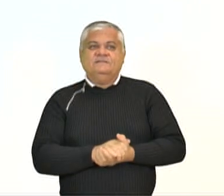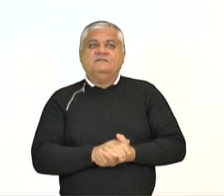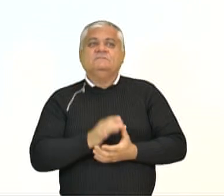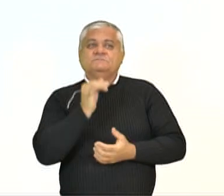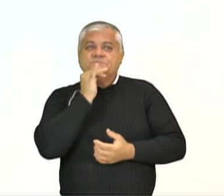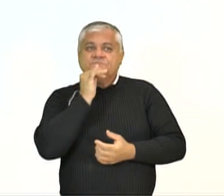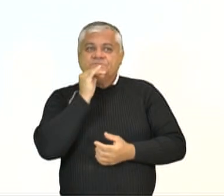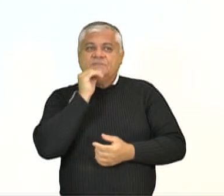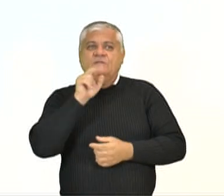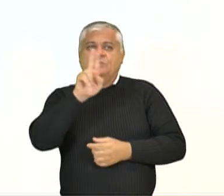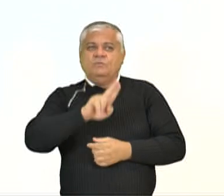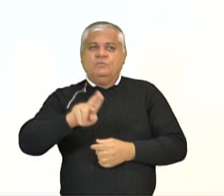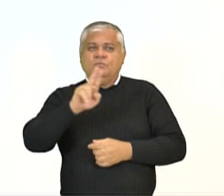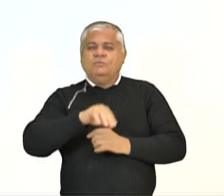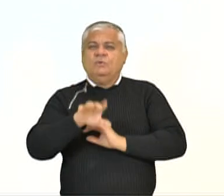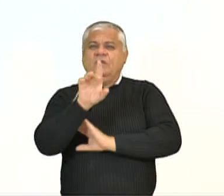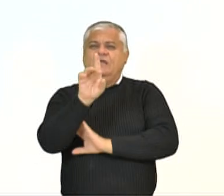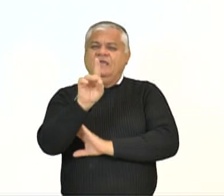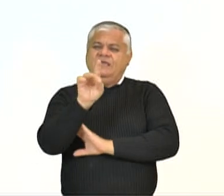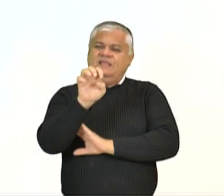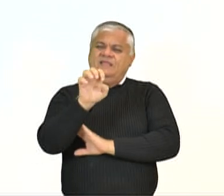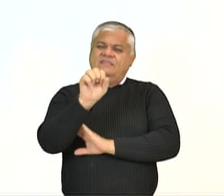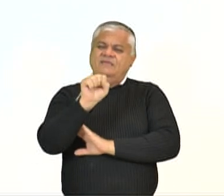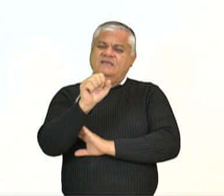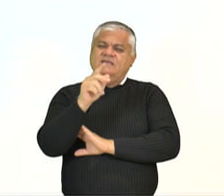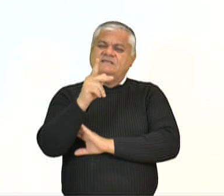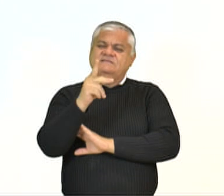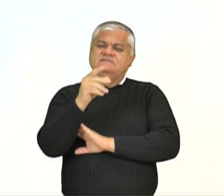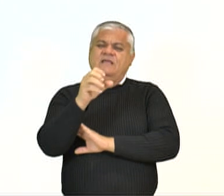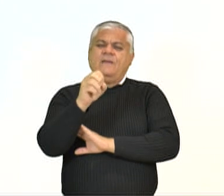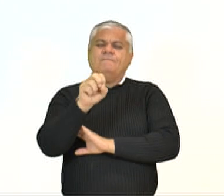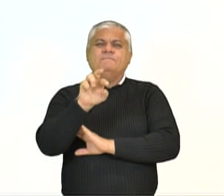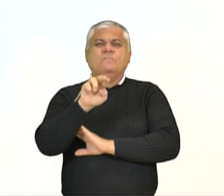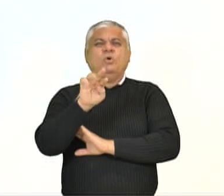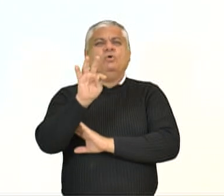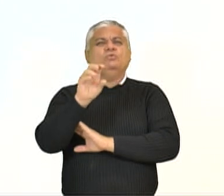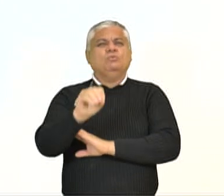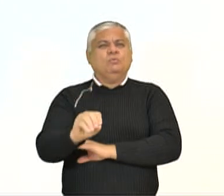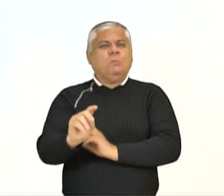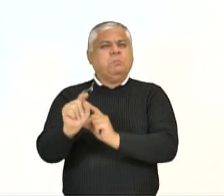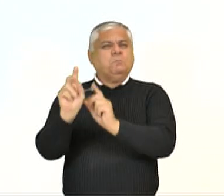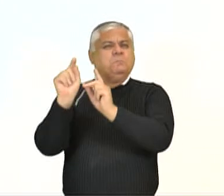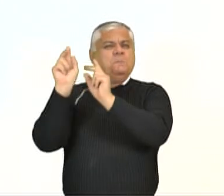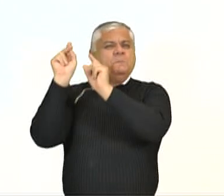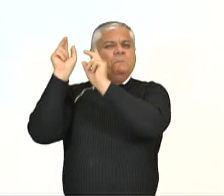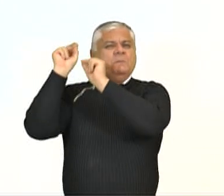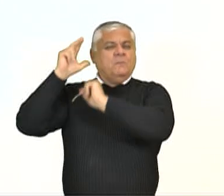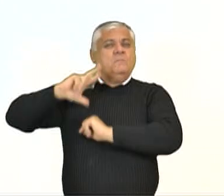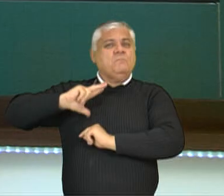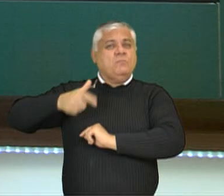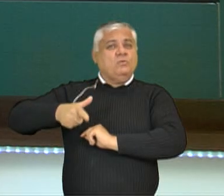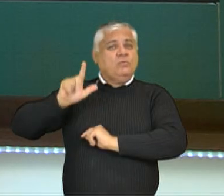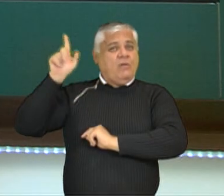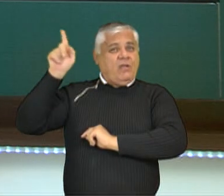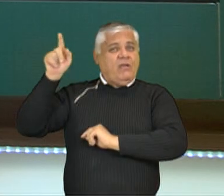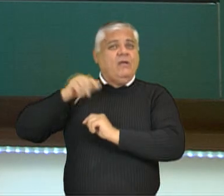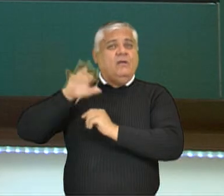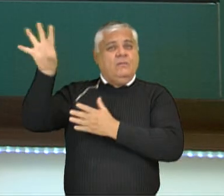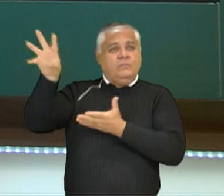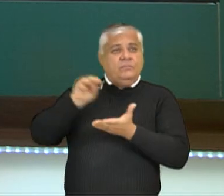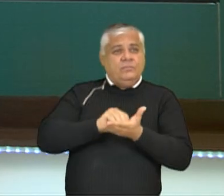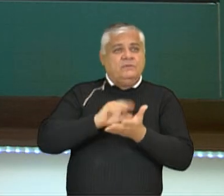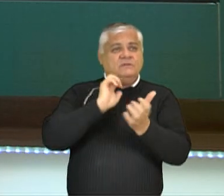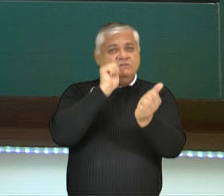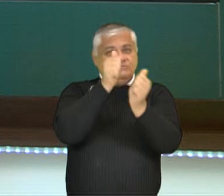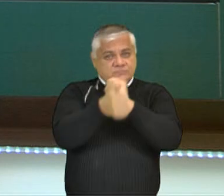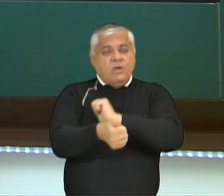a gente usa muito essa palavra desporto, né? Porque ela vem lá da época de Portugal. Então, a gente pode usar como